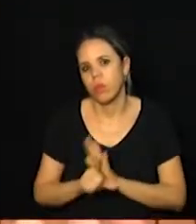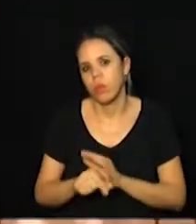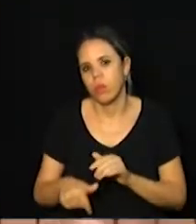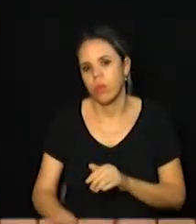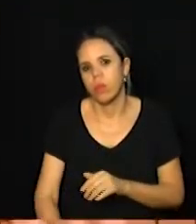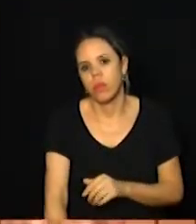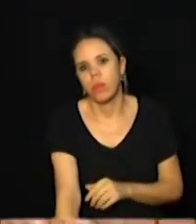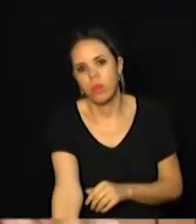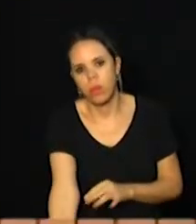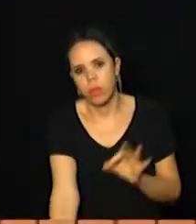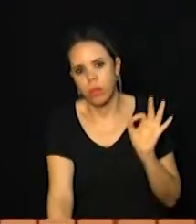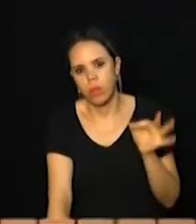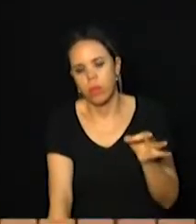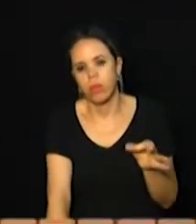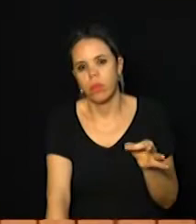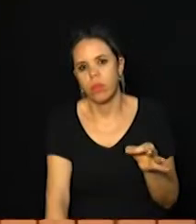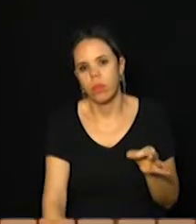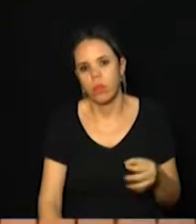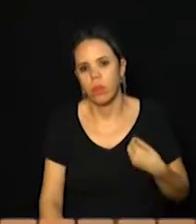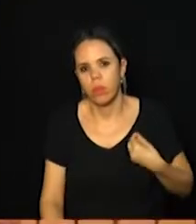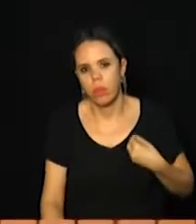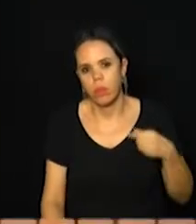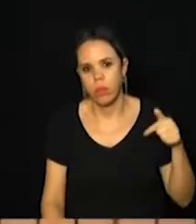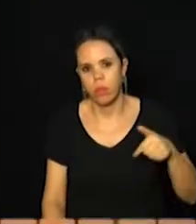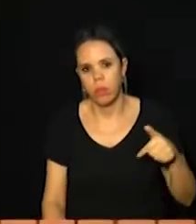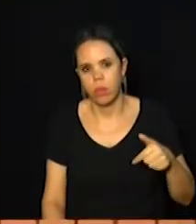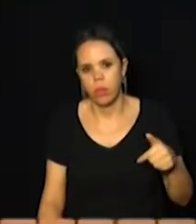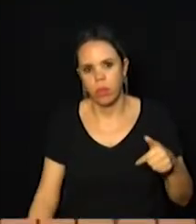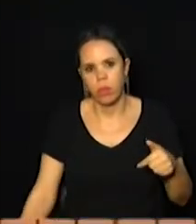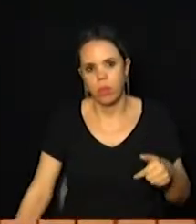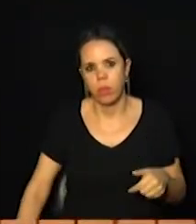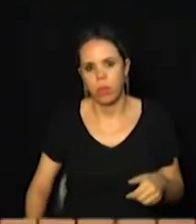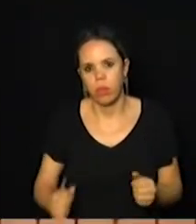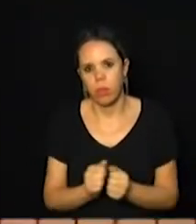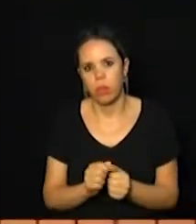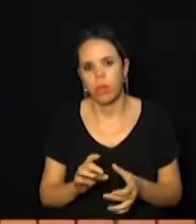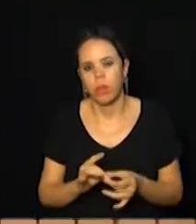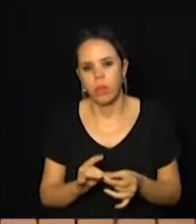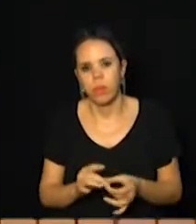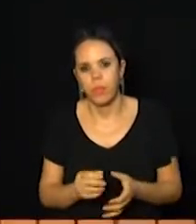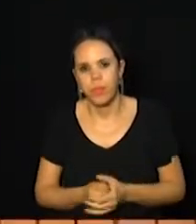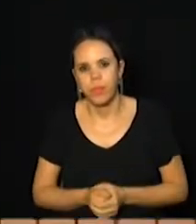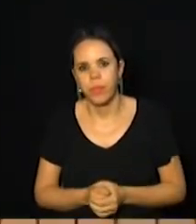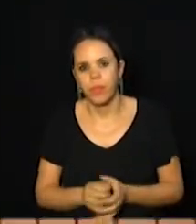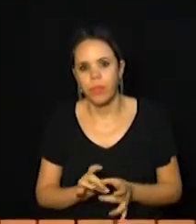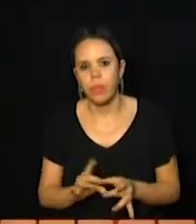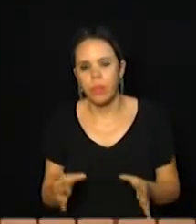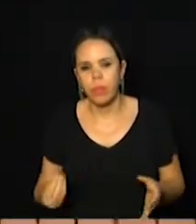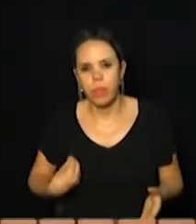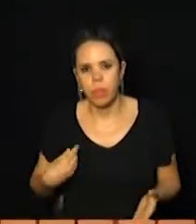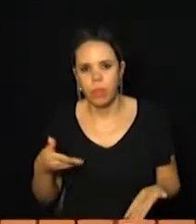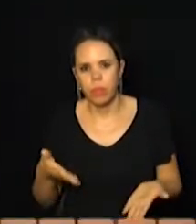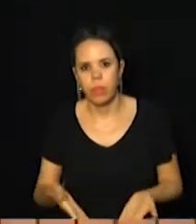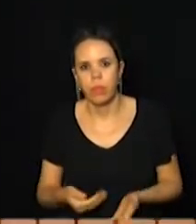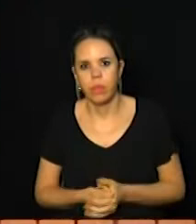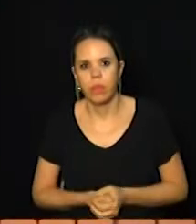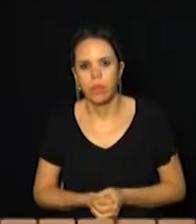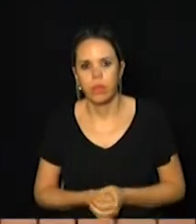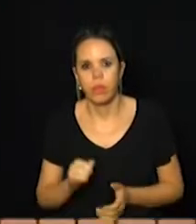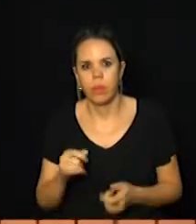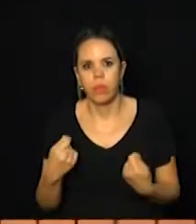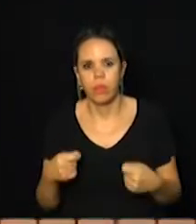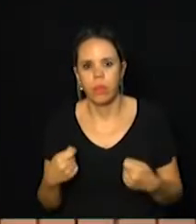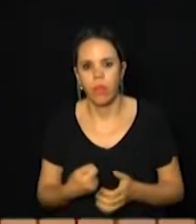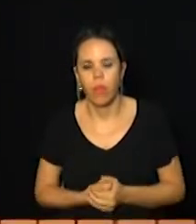daqui pode ter certeza que eu vou estar aqui vou estar aqui hoje eu vou estar aqui e se